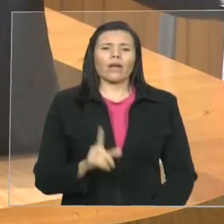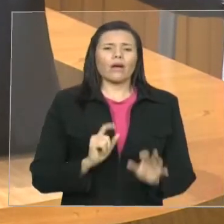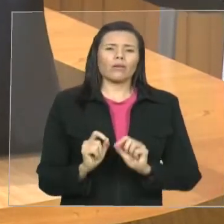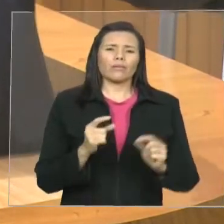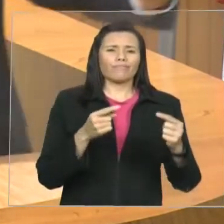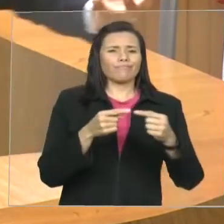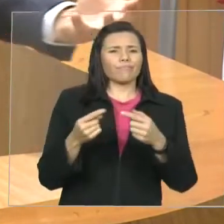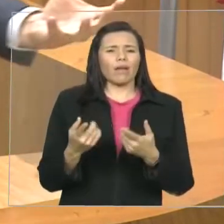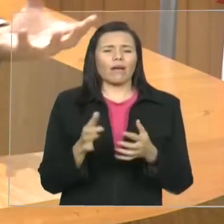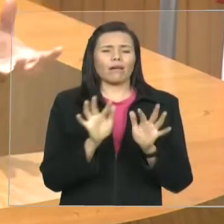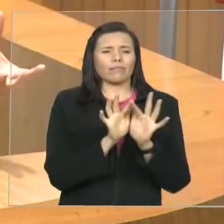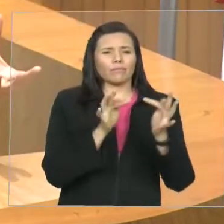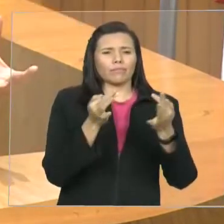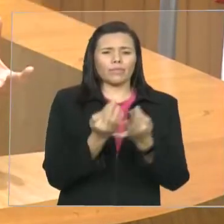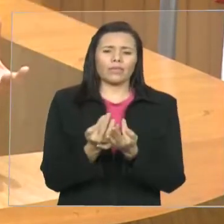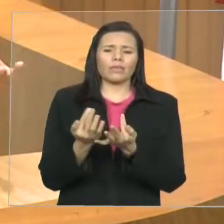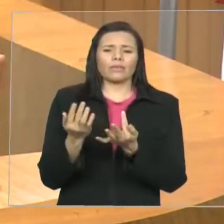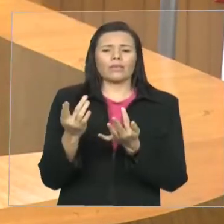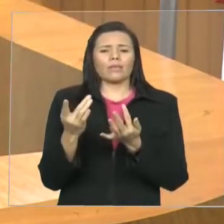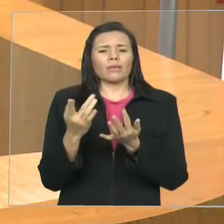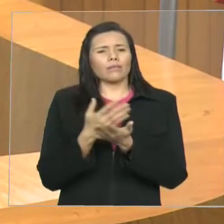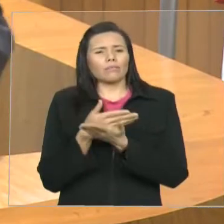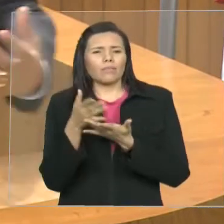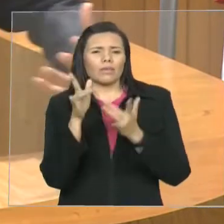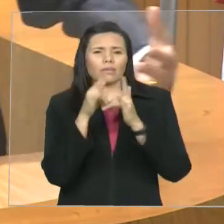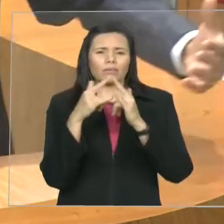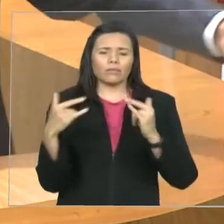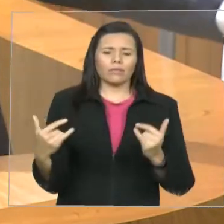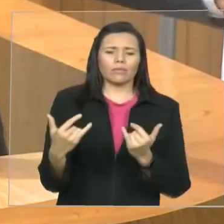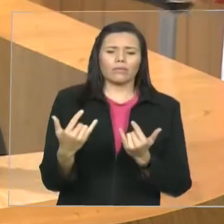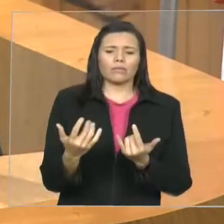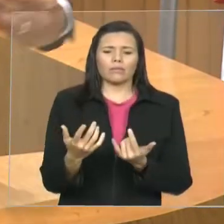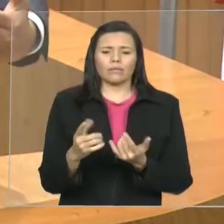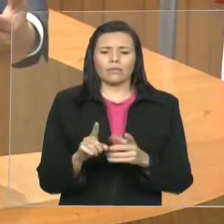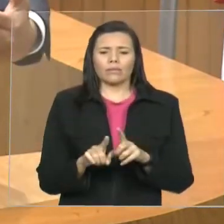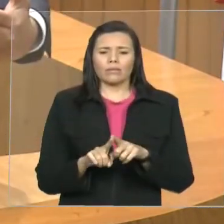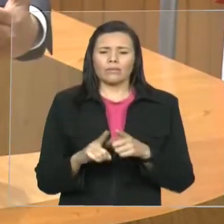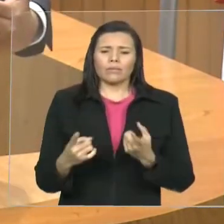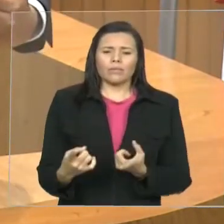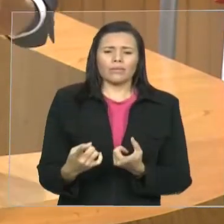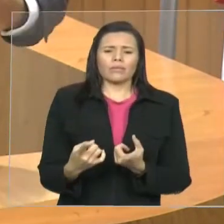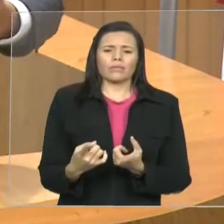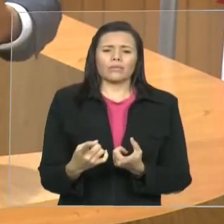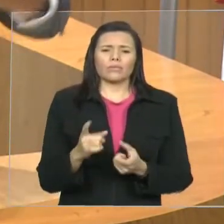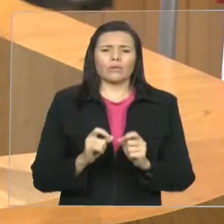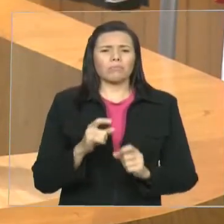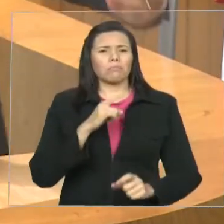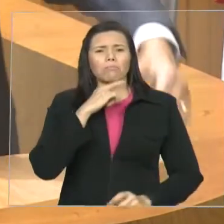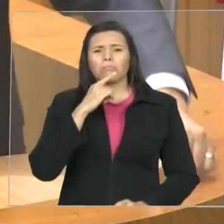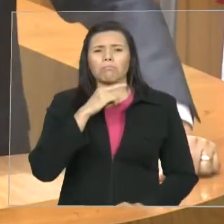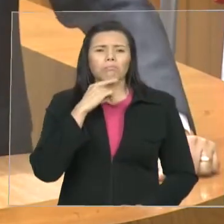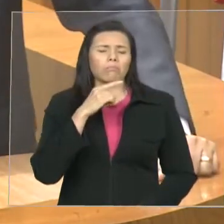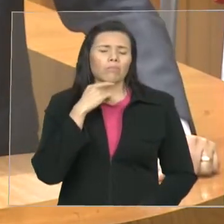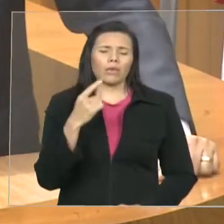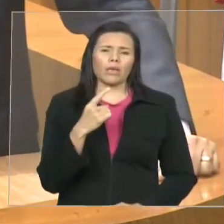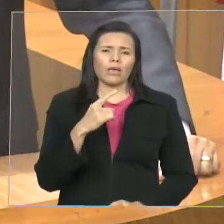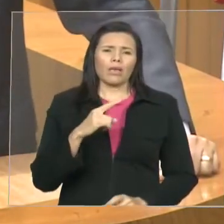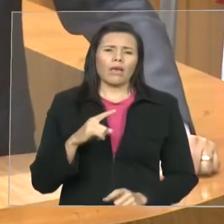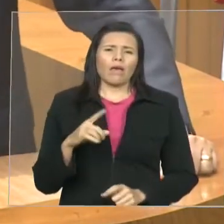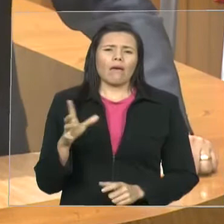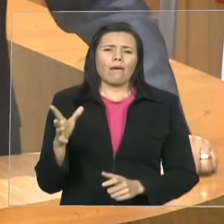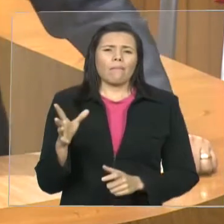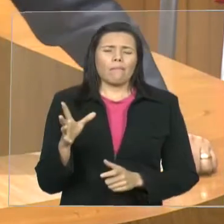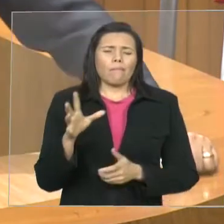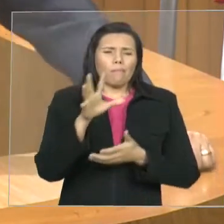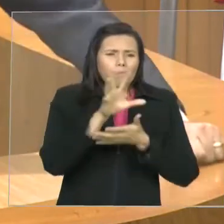família, parte com uma instituição, mas ninguém está juntando essa história para mostrar para o povo.